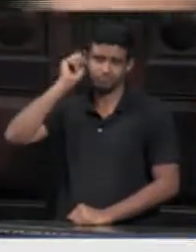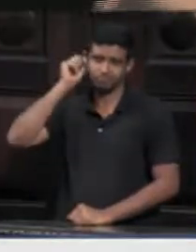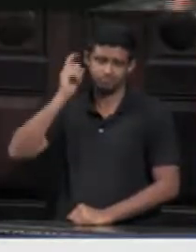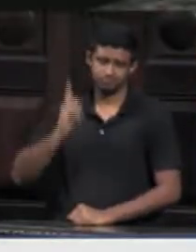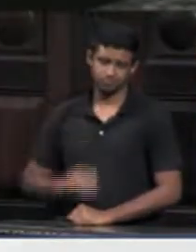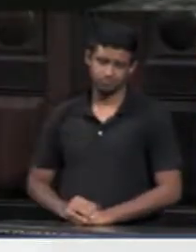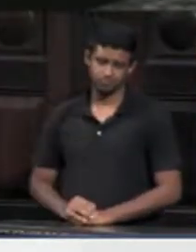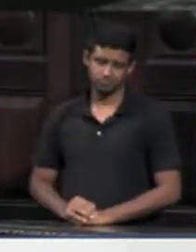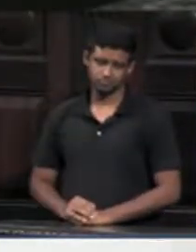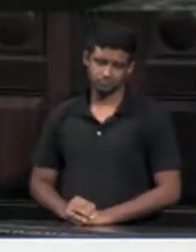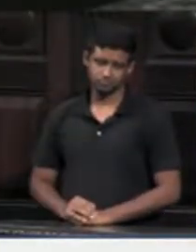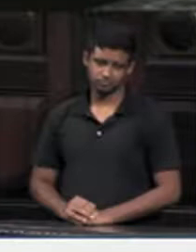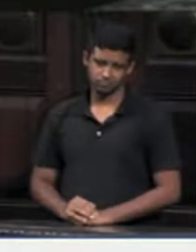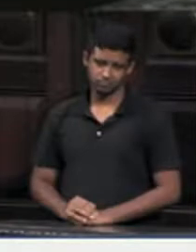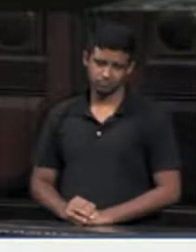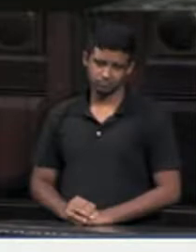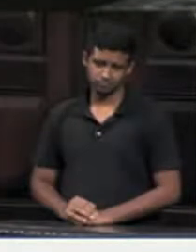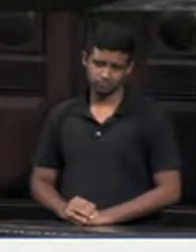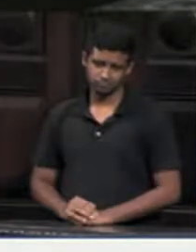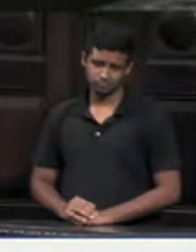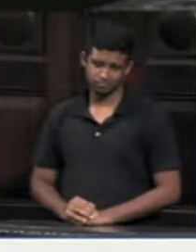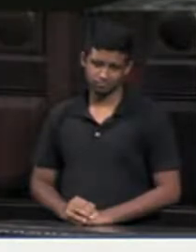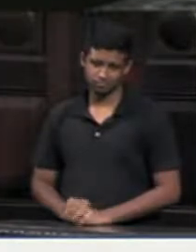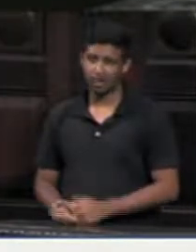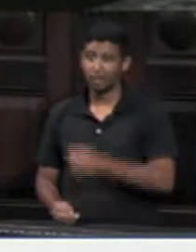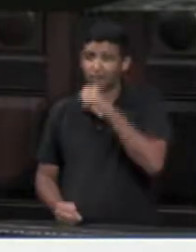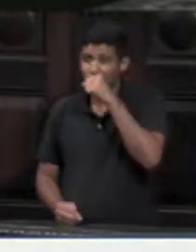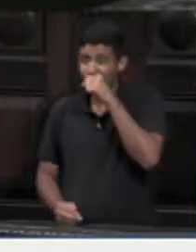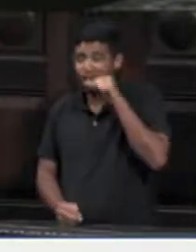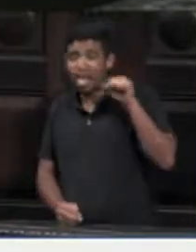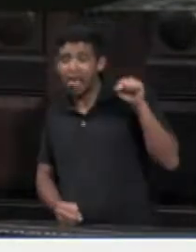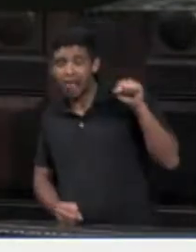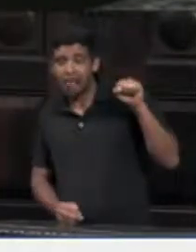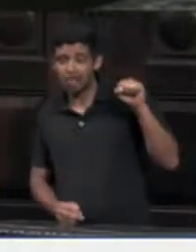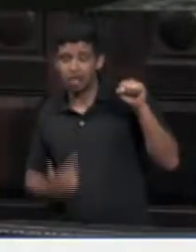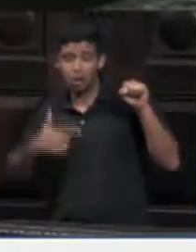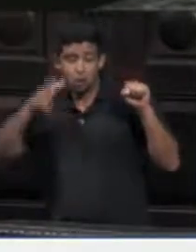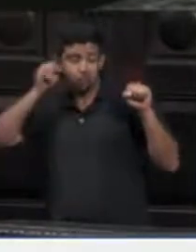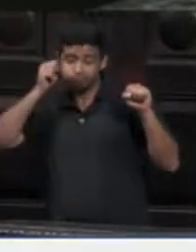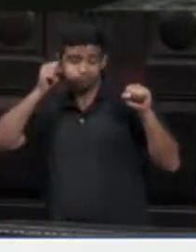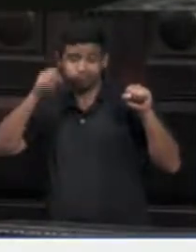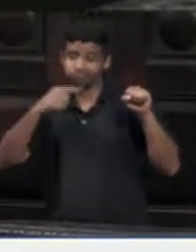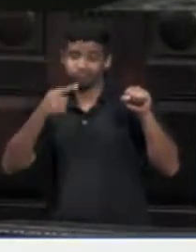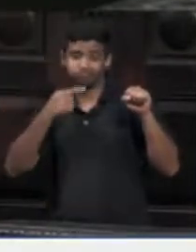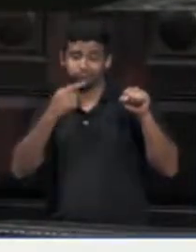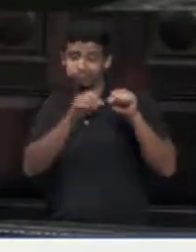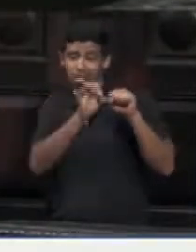nós apanharmos, por exemplo, a Fundrem, que é a Fundação de Desenvolvimento da Região Metropolitana de